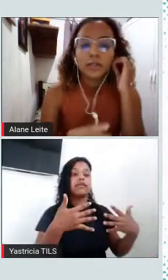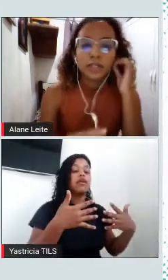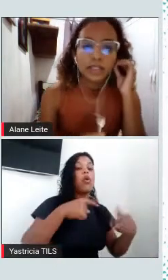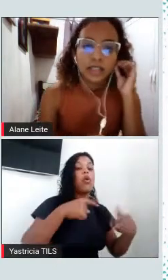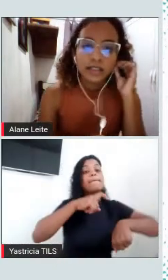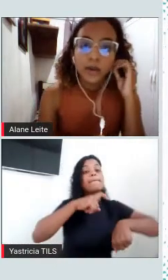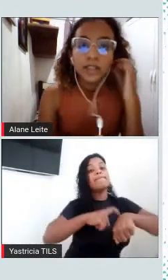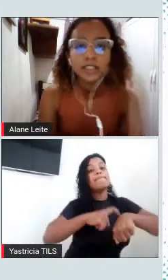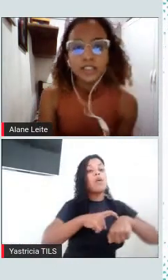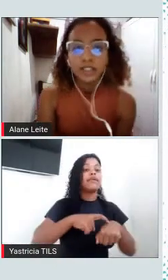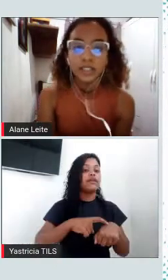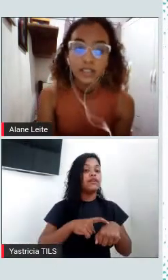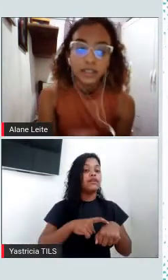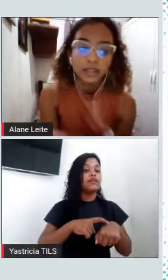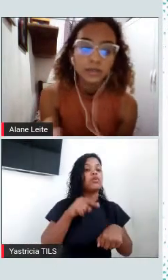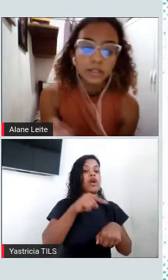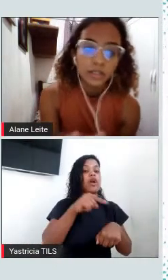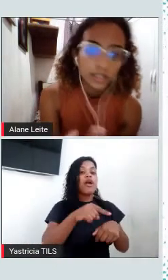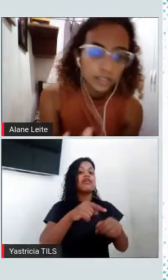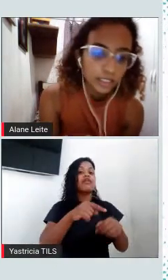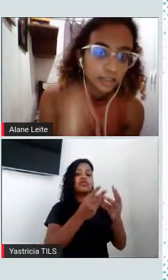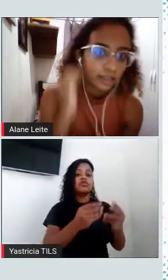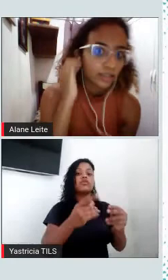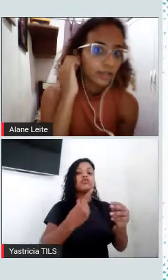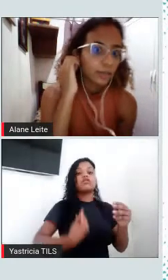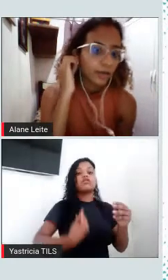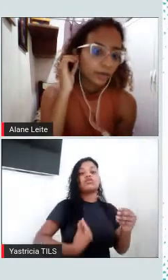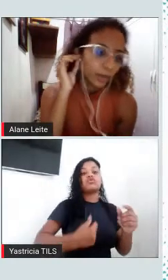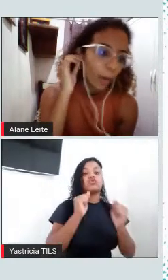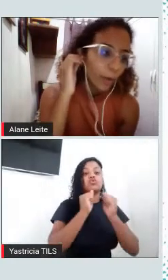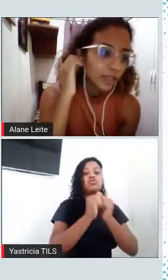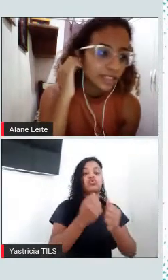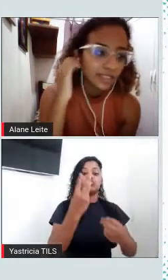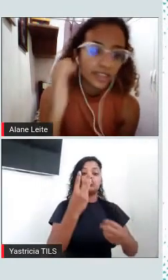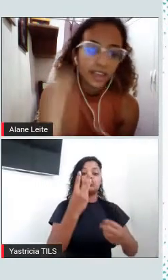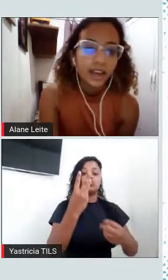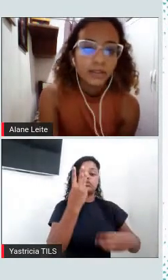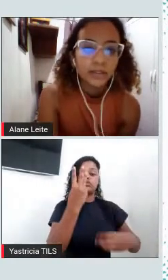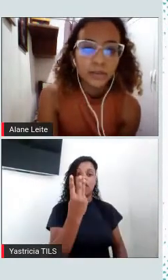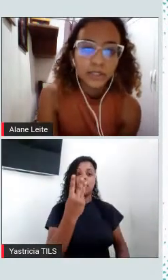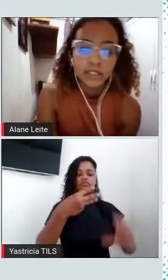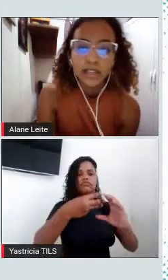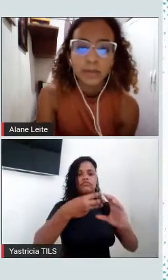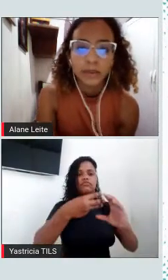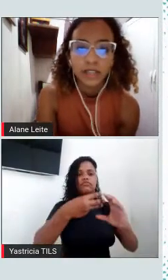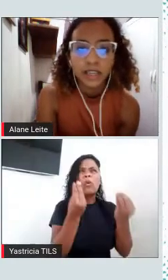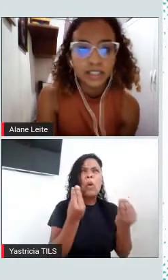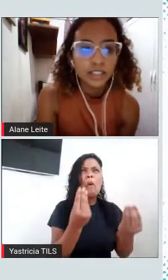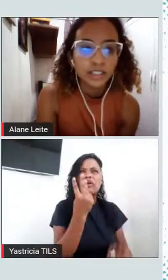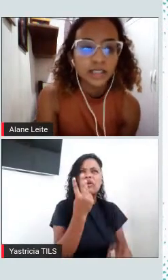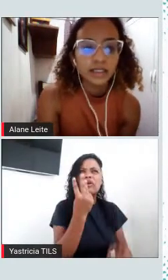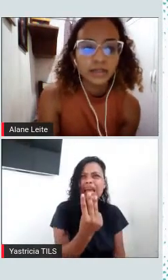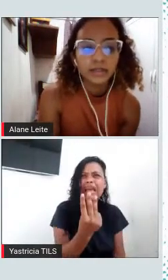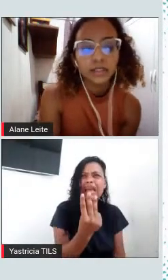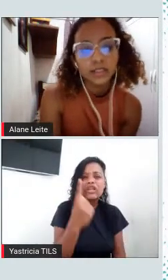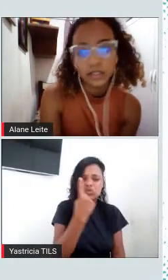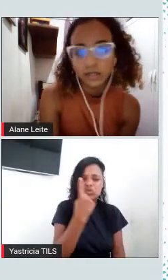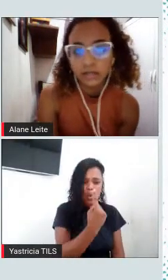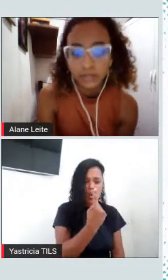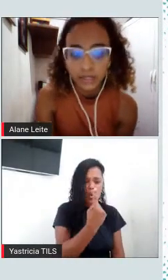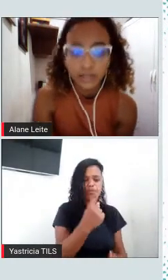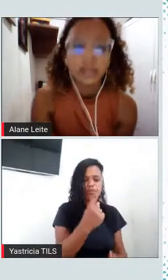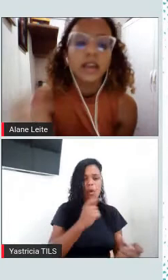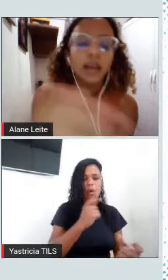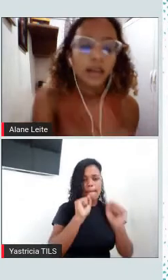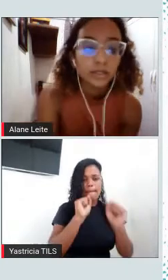a substância ela vai coexistir nos três estados. E vocês me perguntam, como assim uma substância ela pode existir nos três